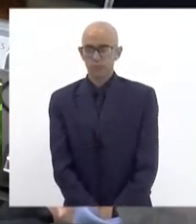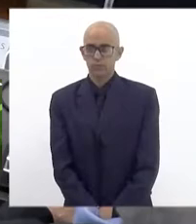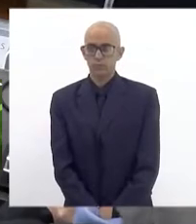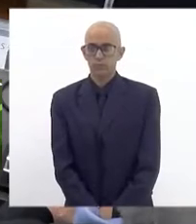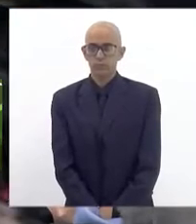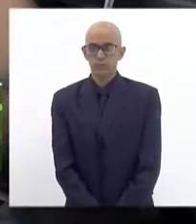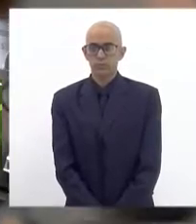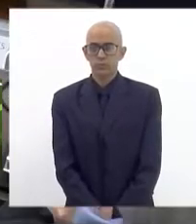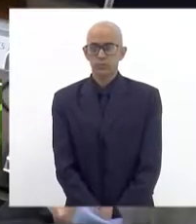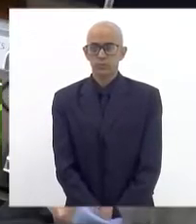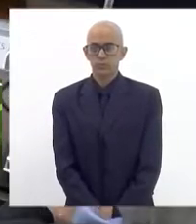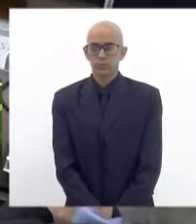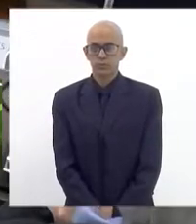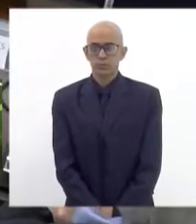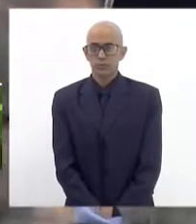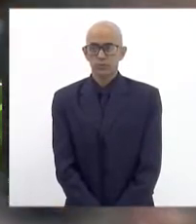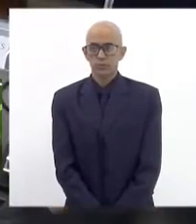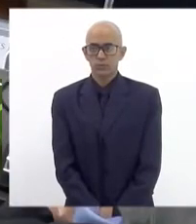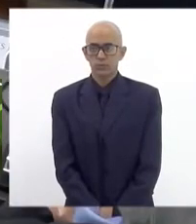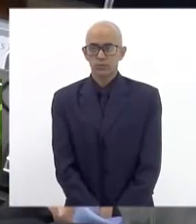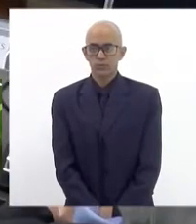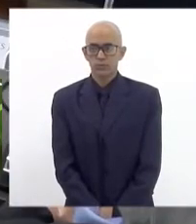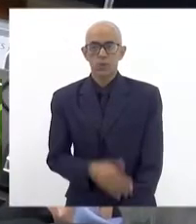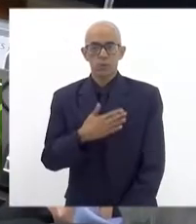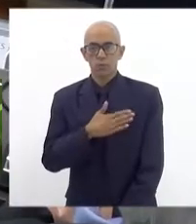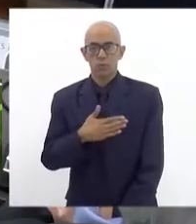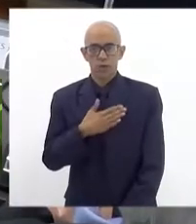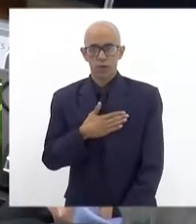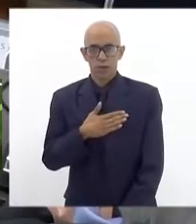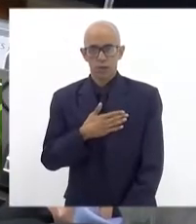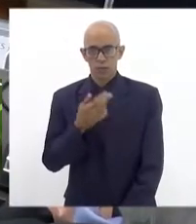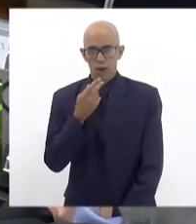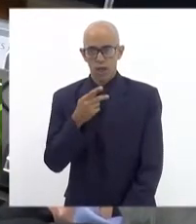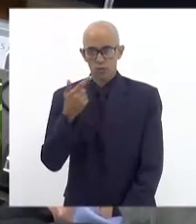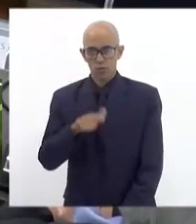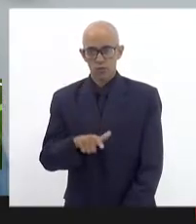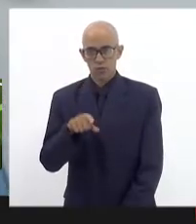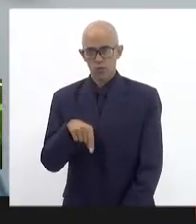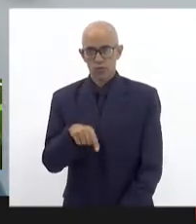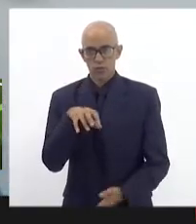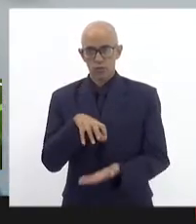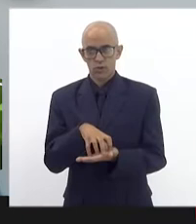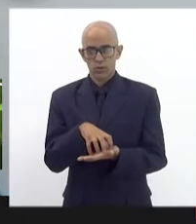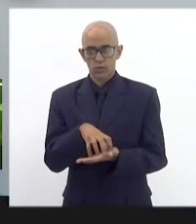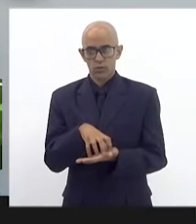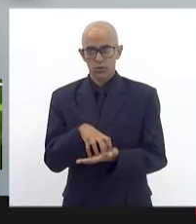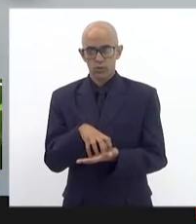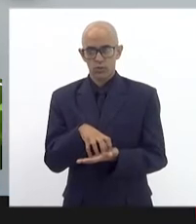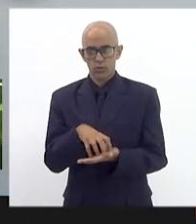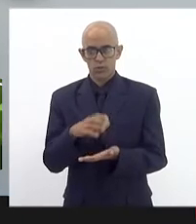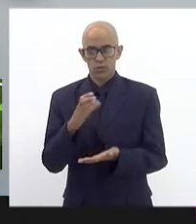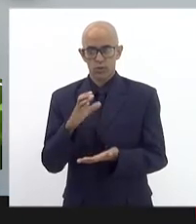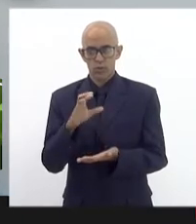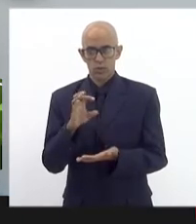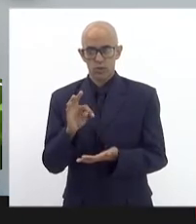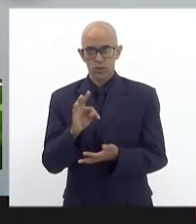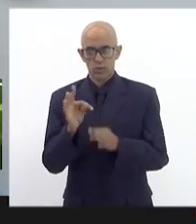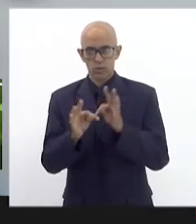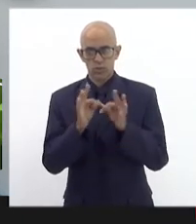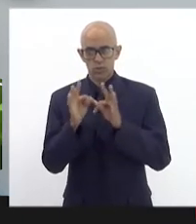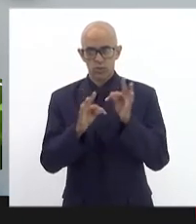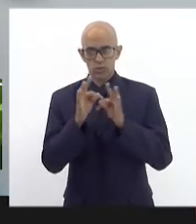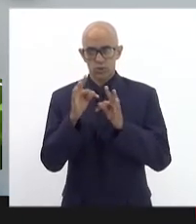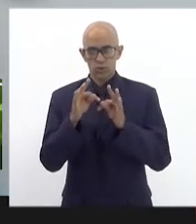Obrigado, deputado Valdeque Carneiro. Um prazer falar novamente na Comissão de Ciência e Tecnologia da LERJ, ter sido uma